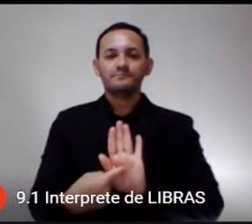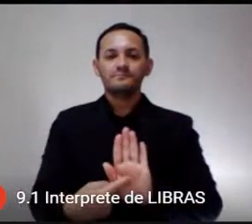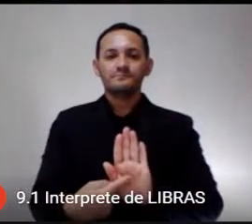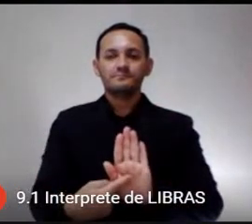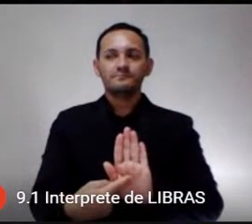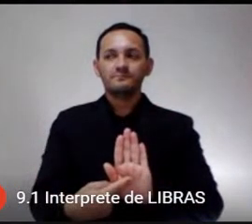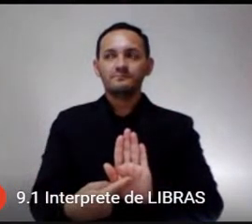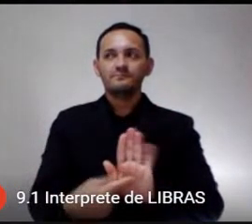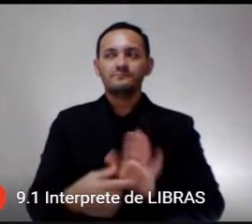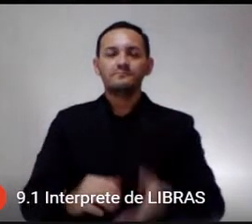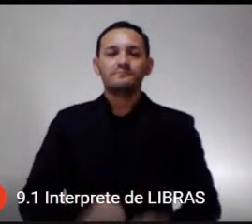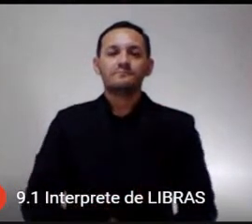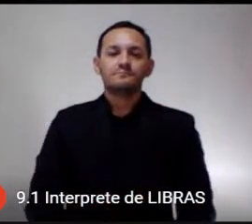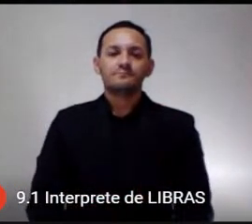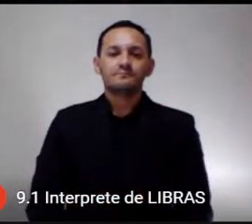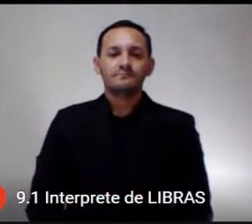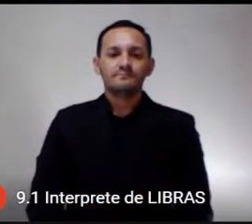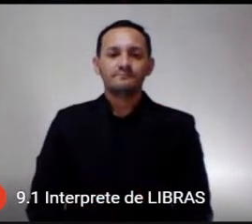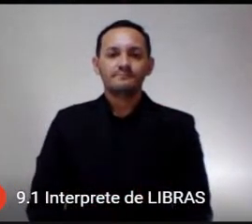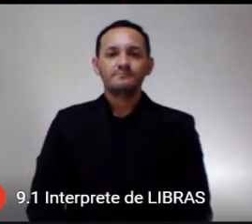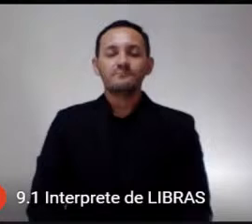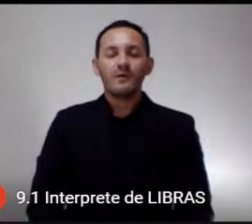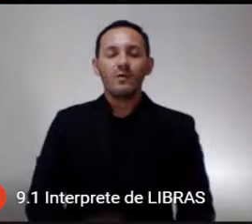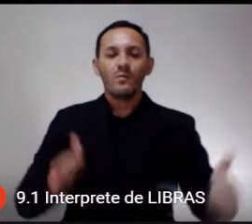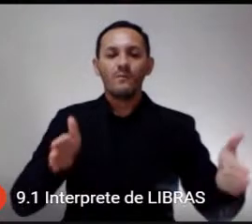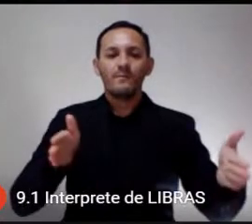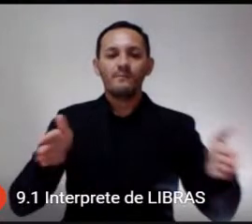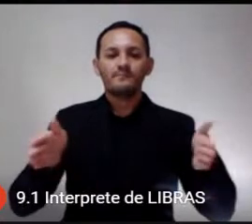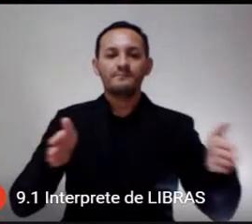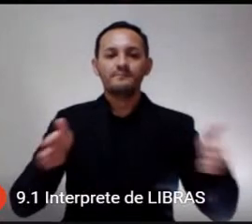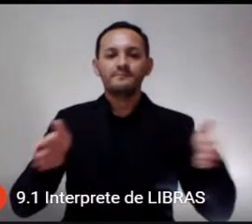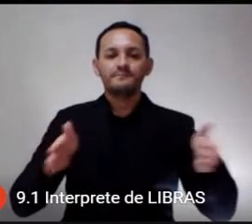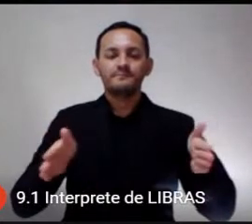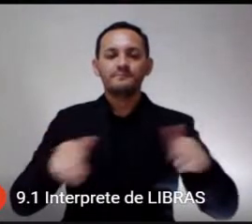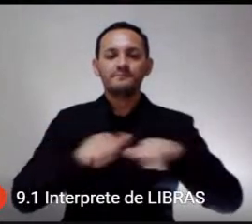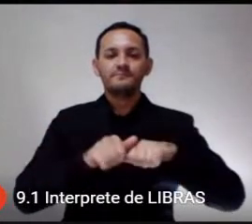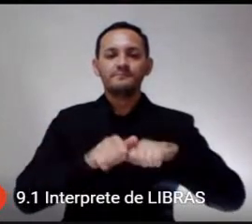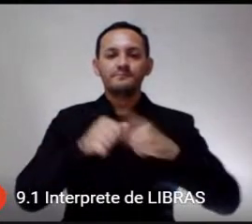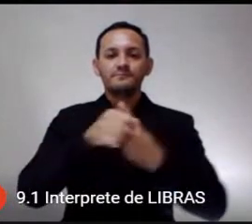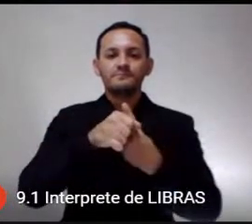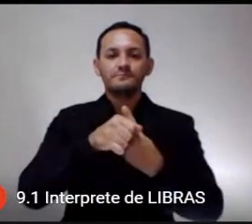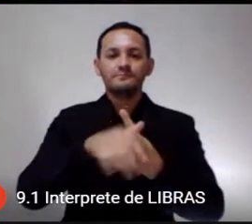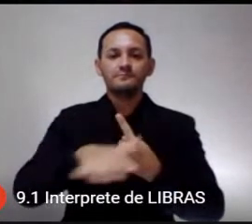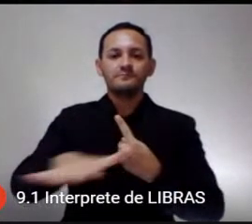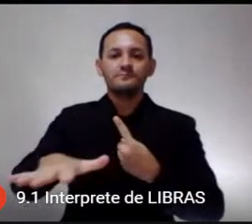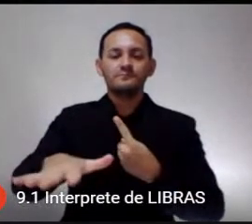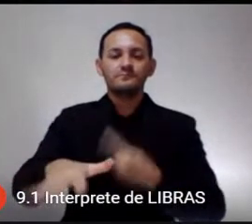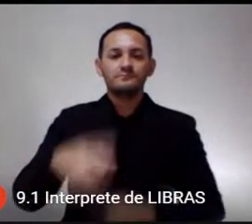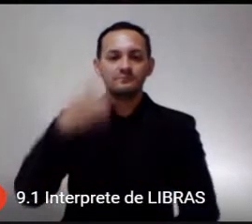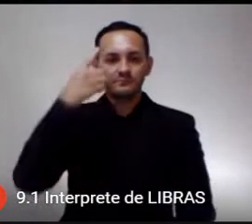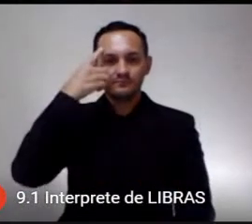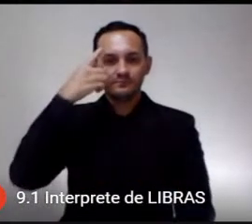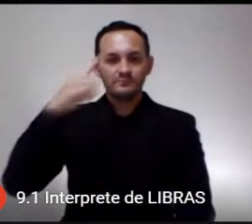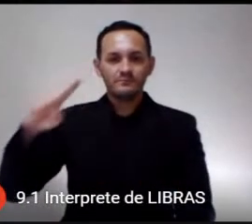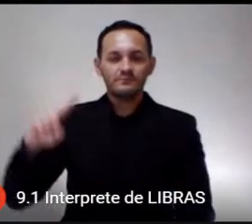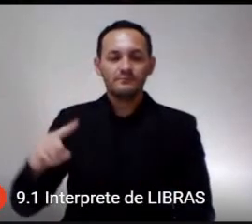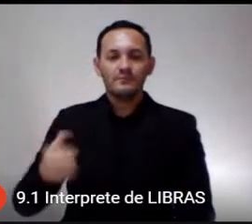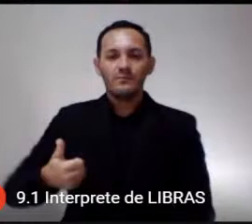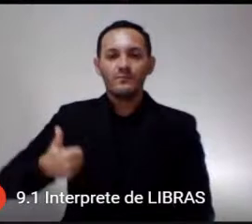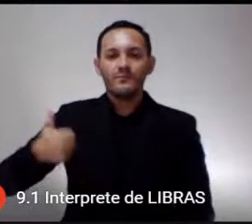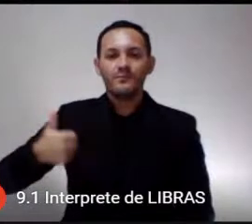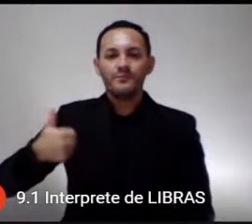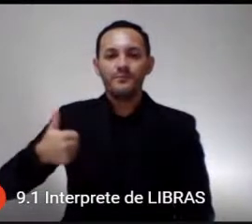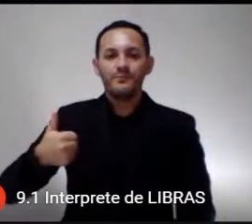marca como prazo para publicação os dias 1º e 15 de cada